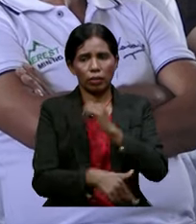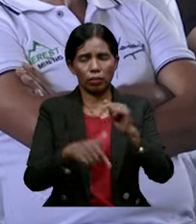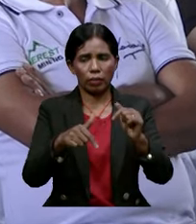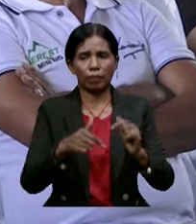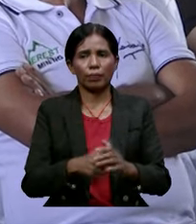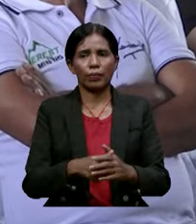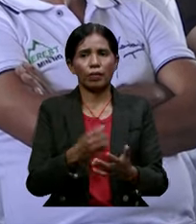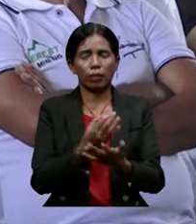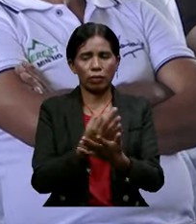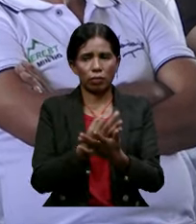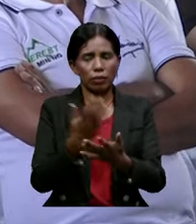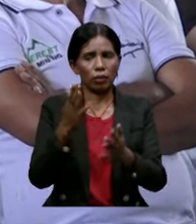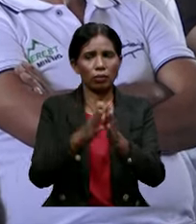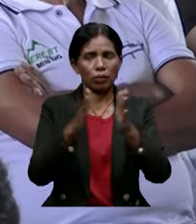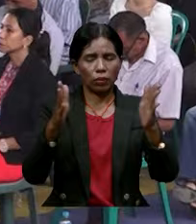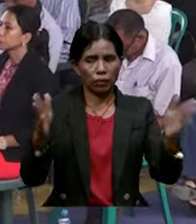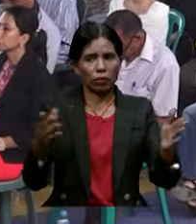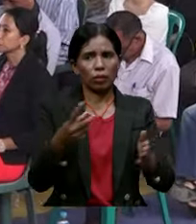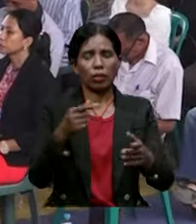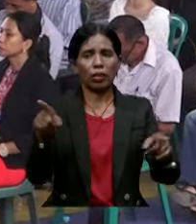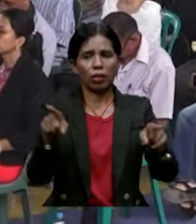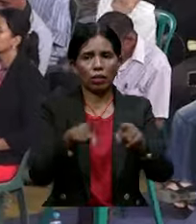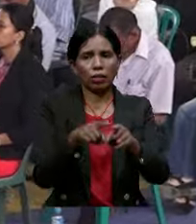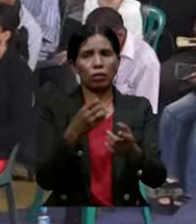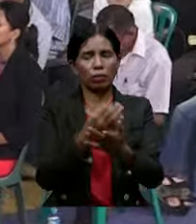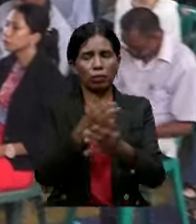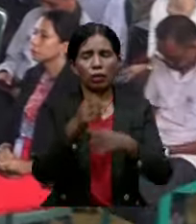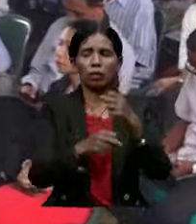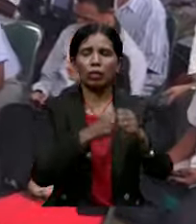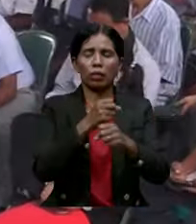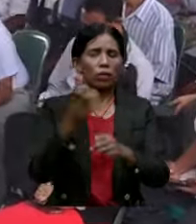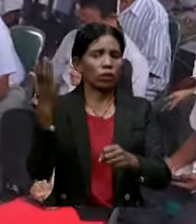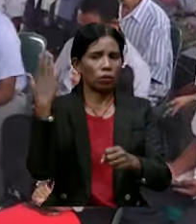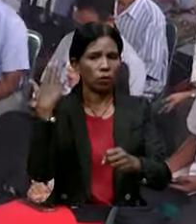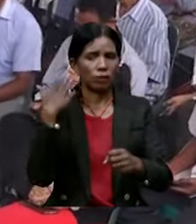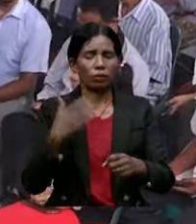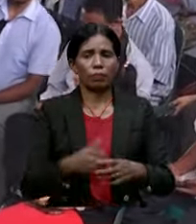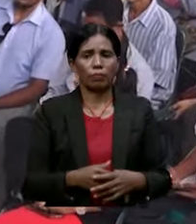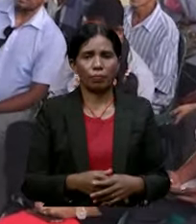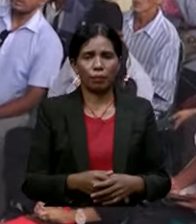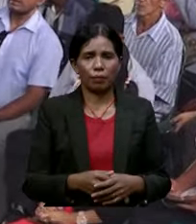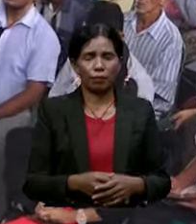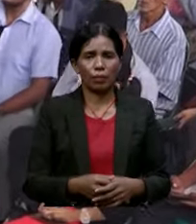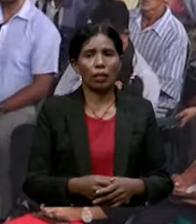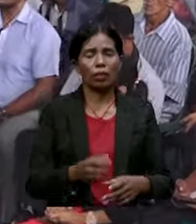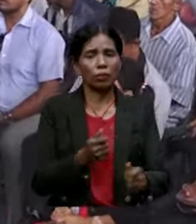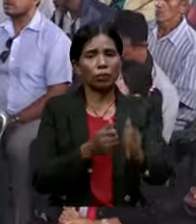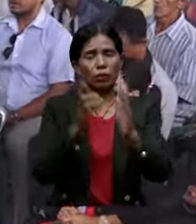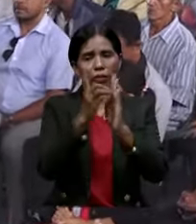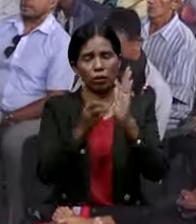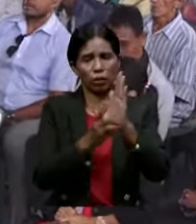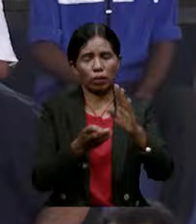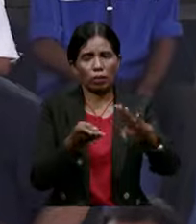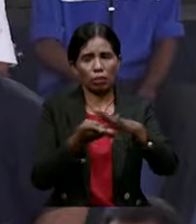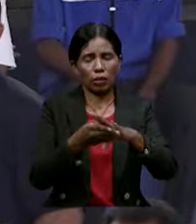Montante orsamento ne bot liu ituan kompara ho orsamento tinang kotu tokon ron resensia. Alende ne tuir dadu susi Banku